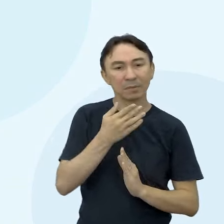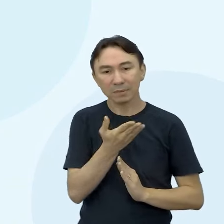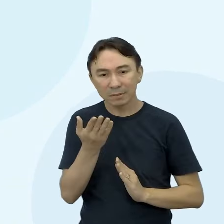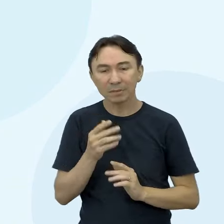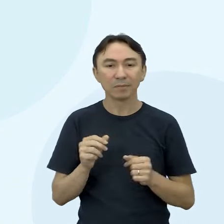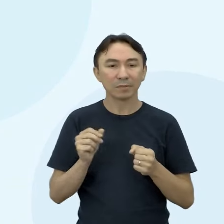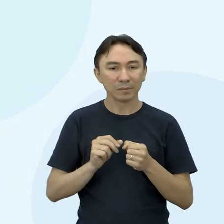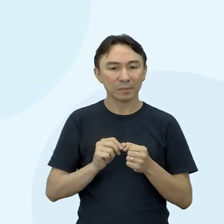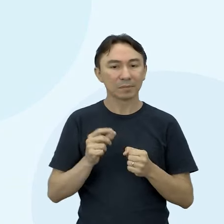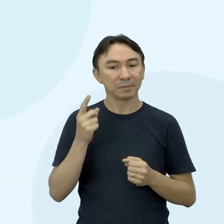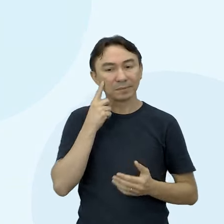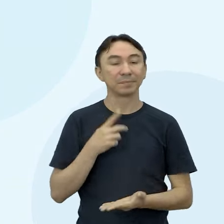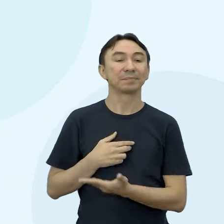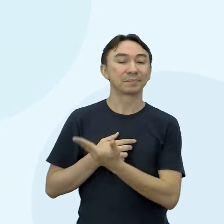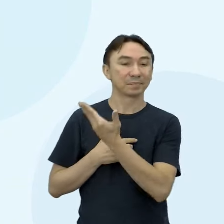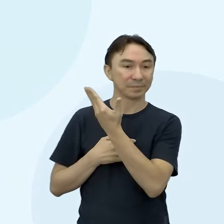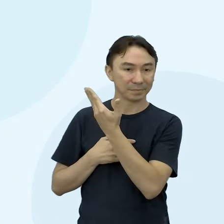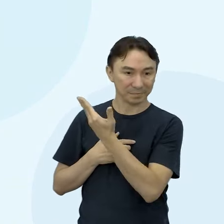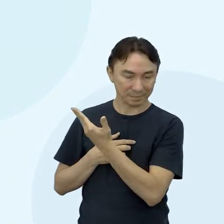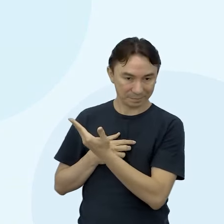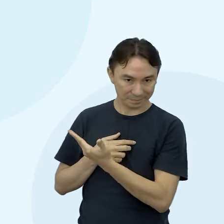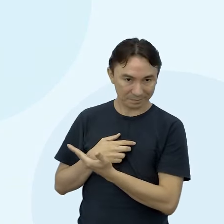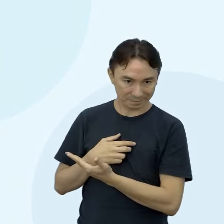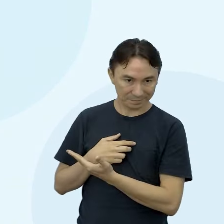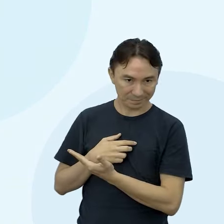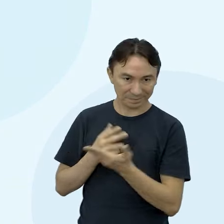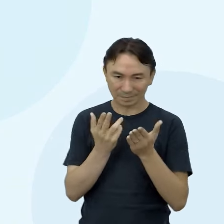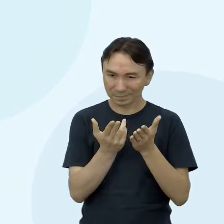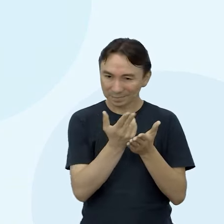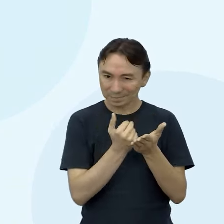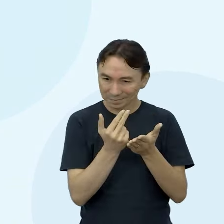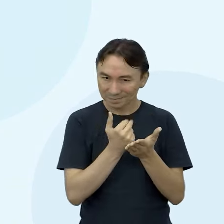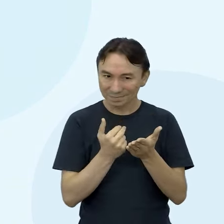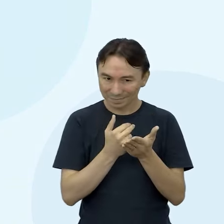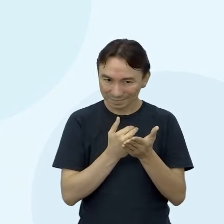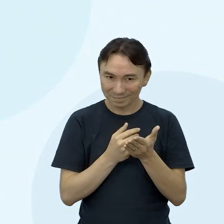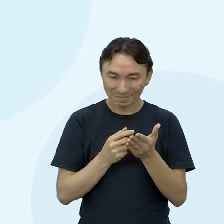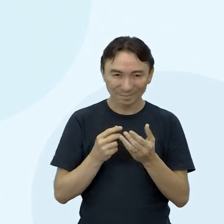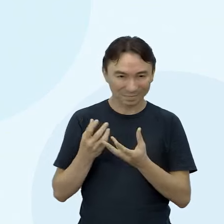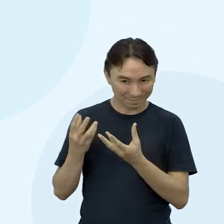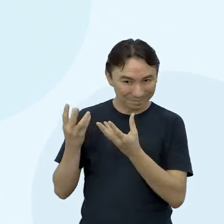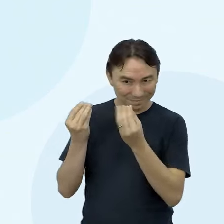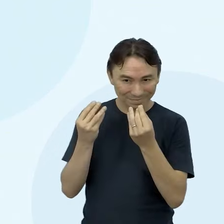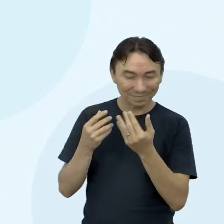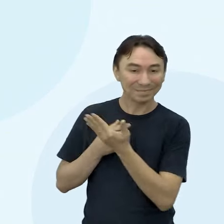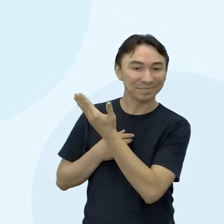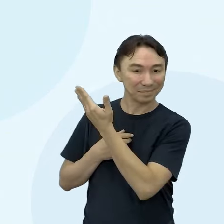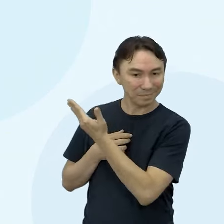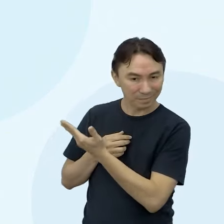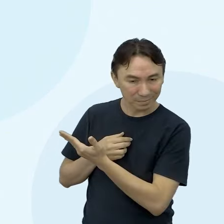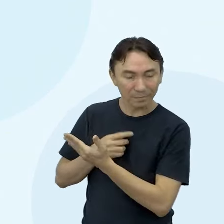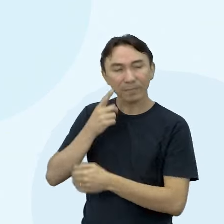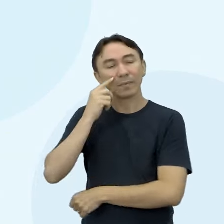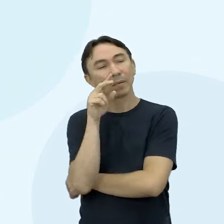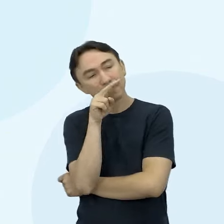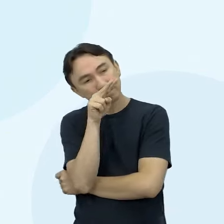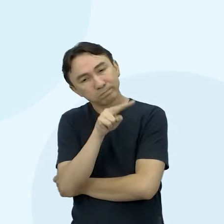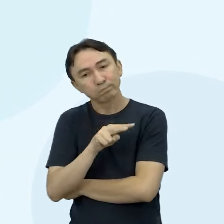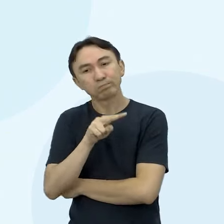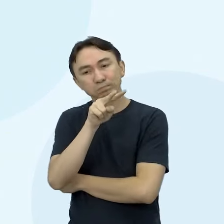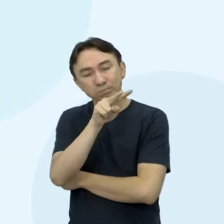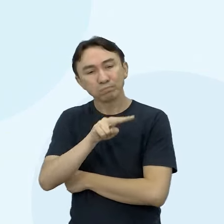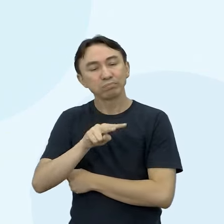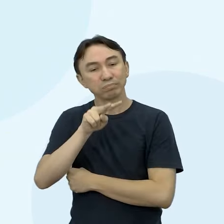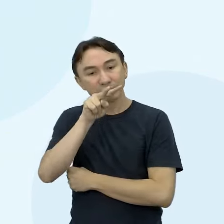gente começar? Olha essa imagem que a gente trouxe para vocês. A gente gostaria que vocês observassem essa